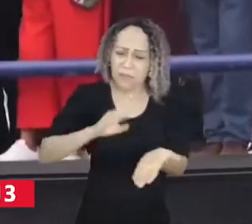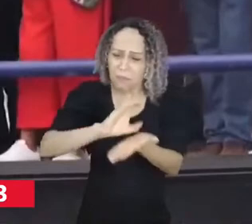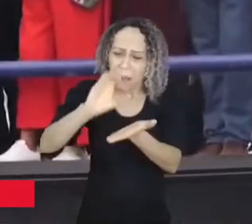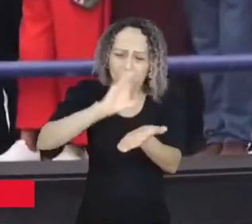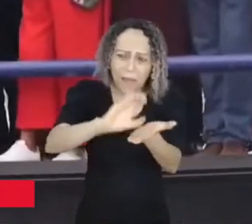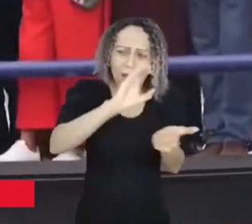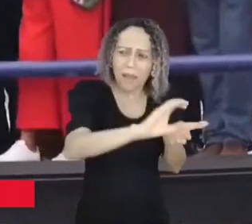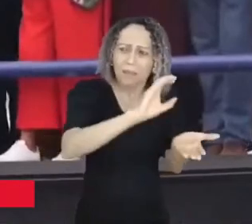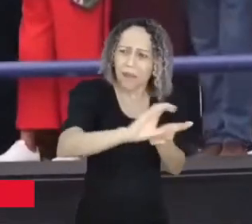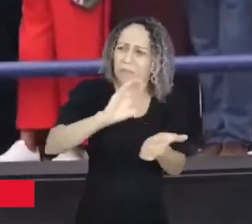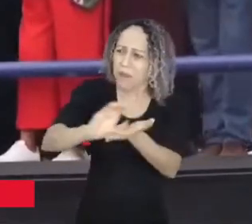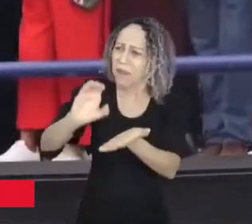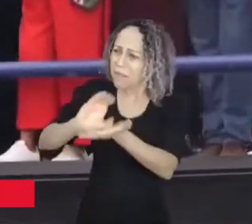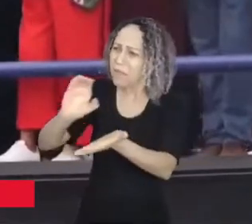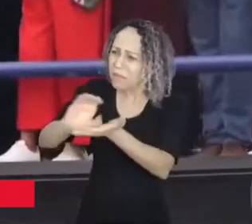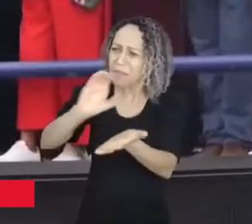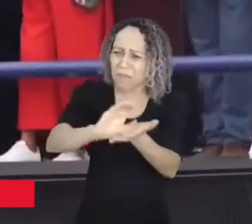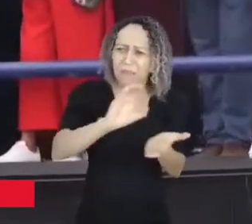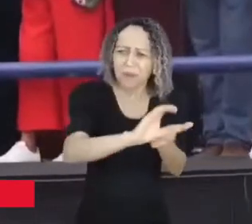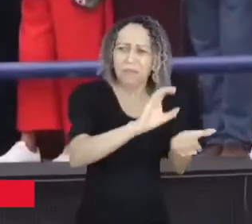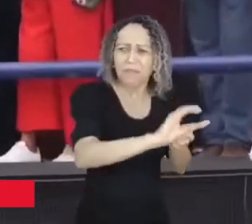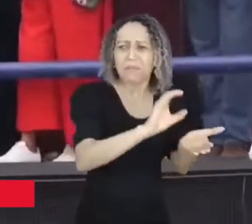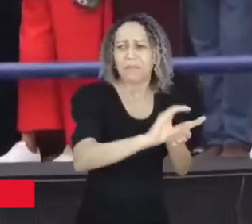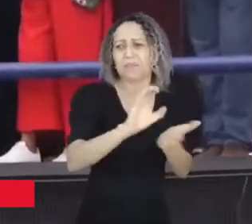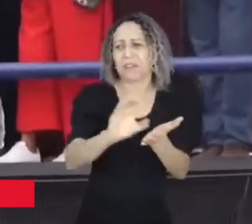eu investi quando era presidente da República.